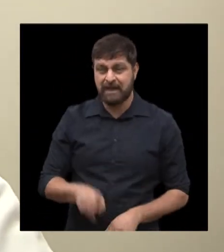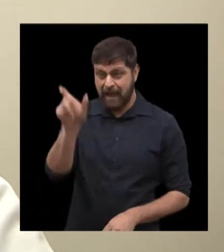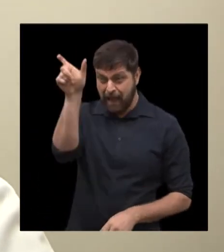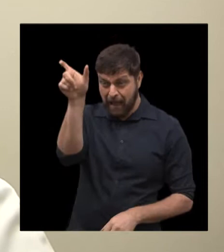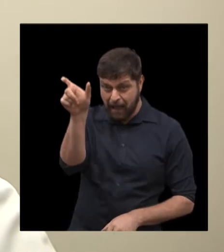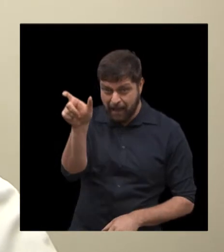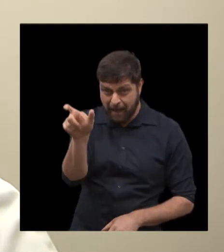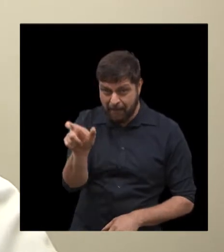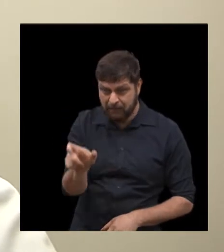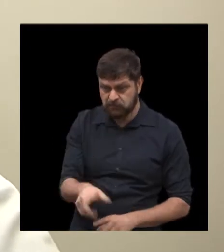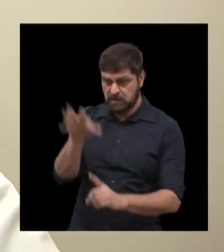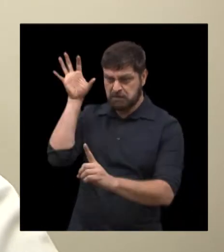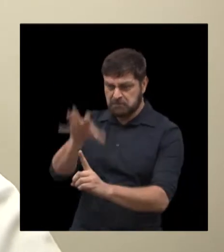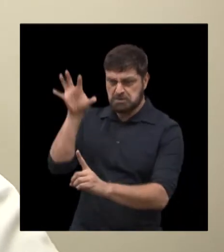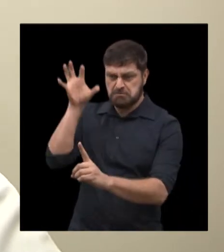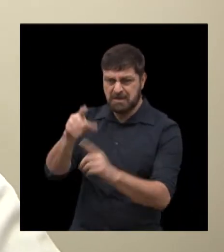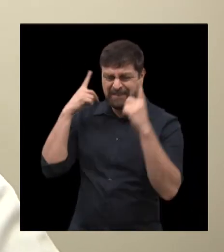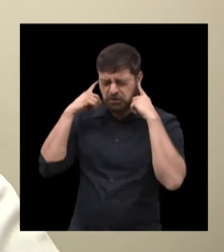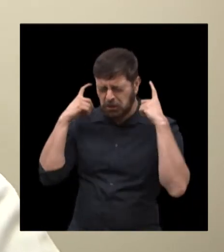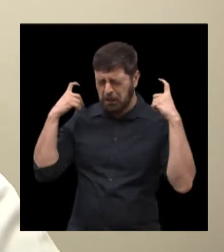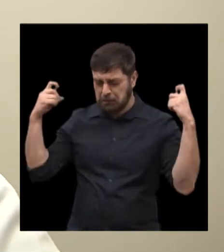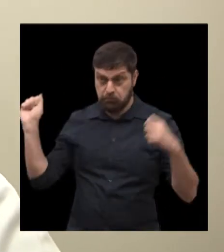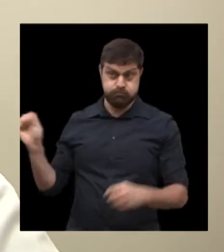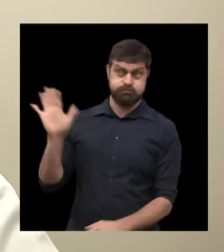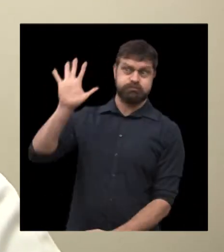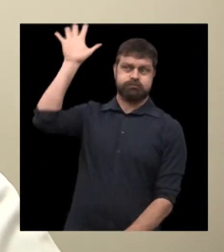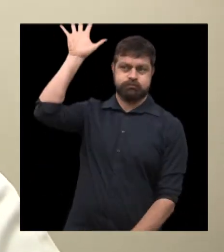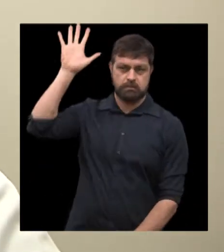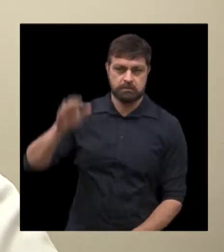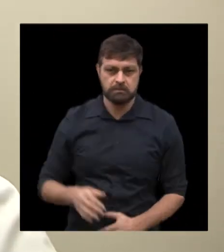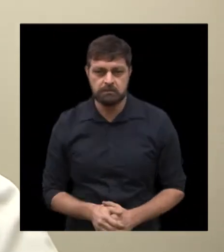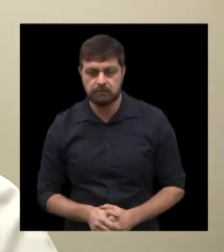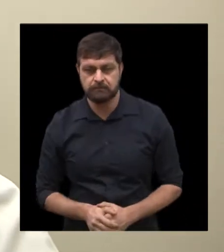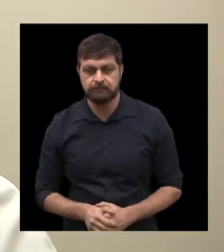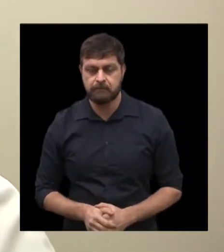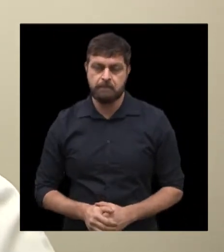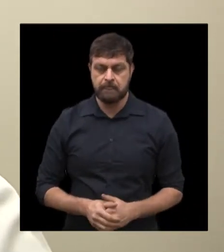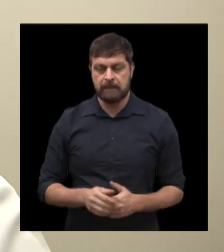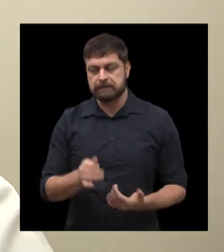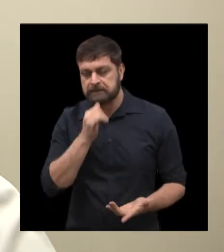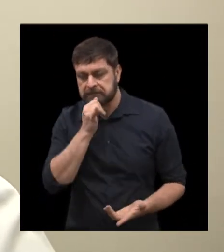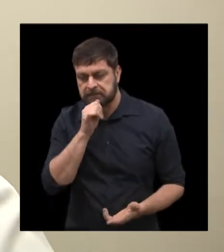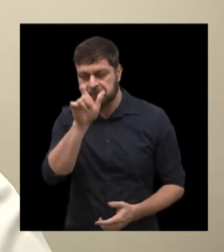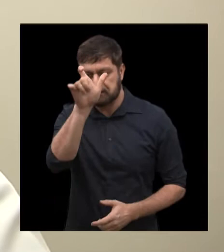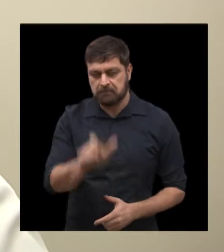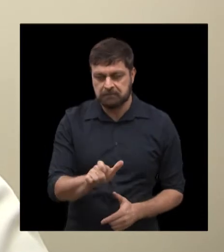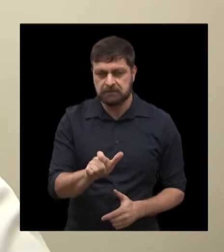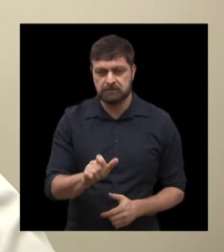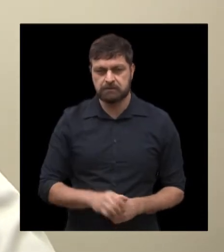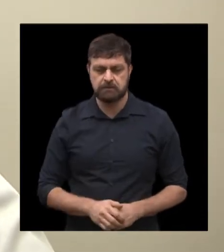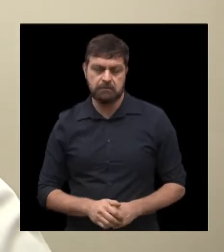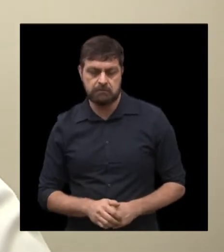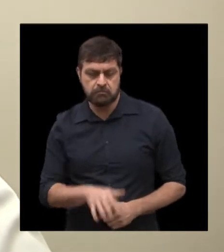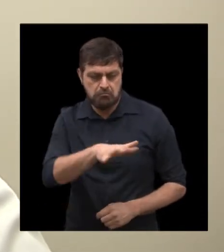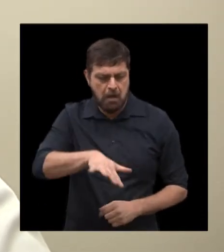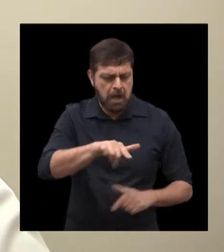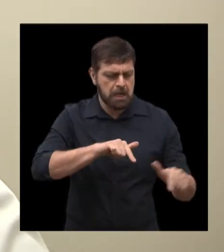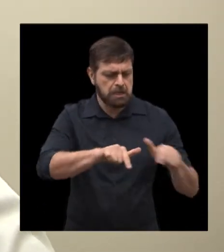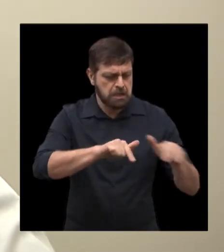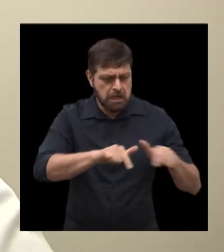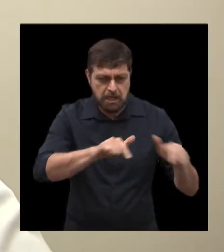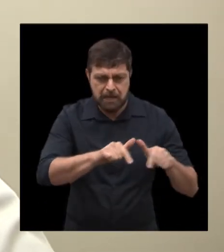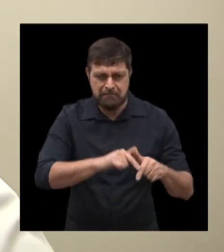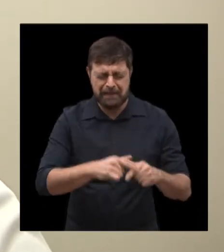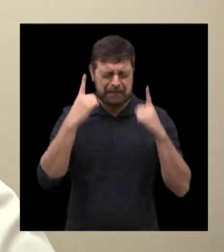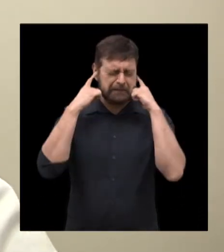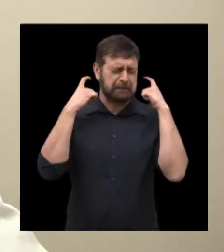auditivas causadas pela exposição a ruídos intensos, né? Então, pessoas que se expõem ou em ambientes de trabalho